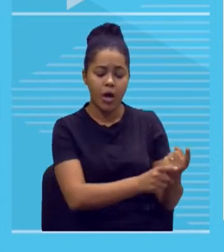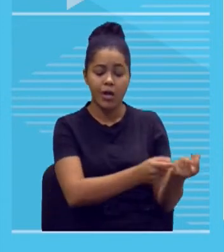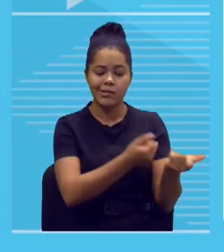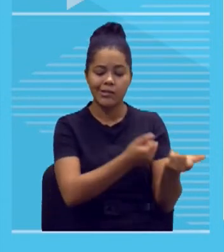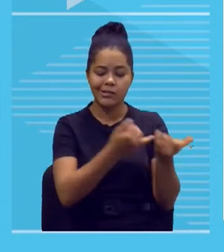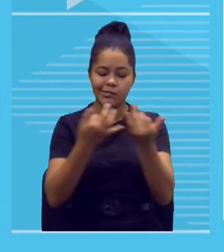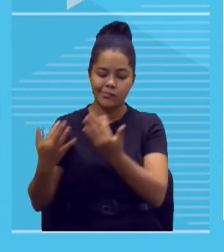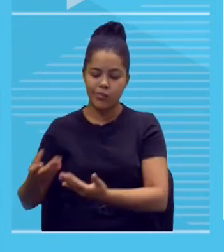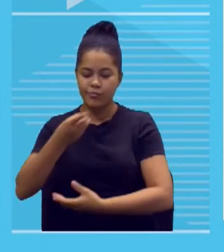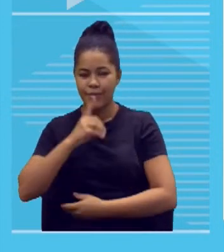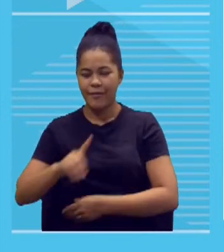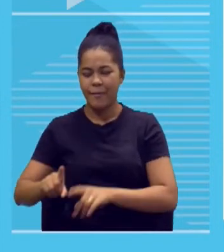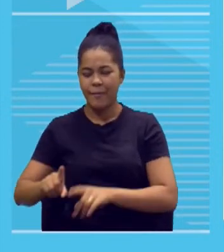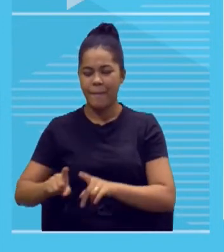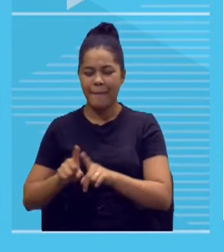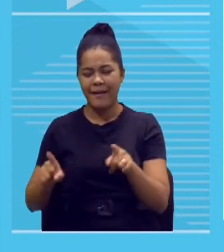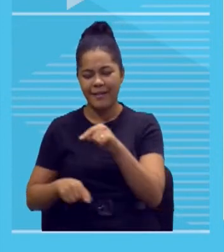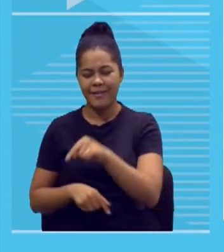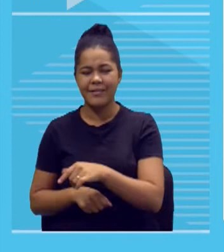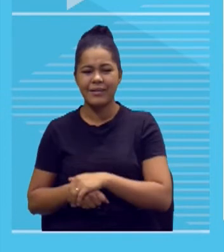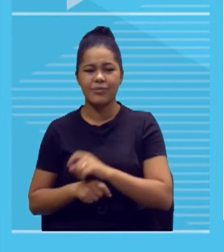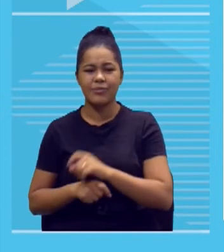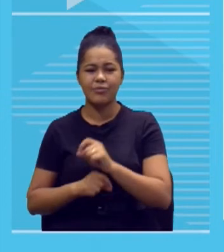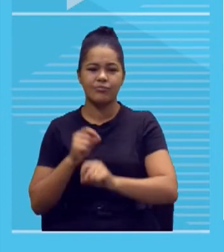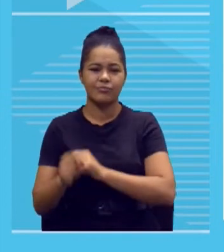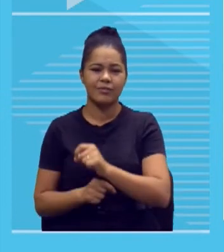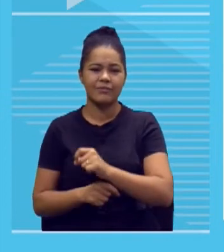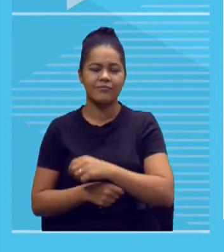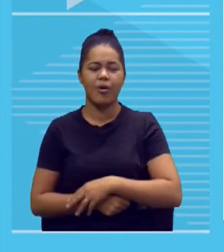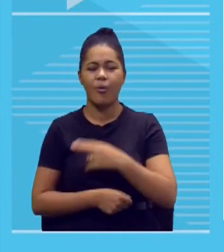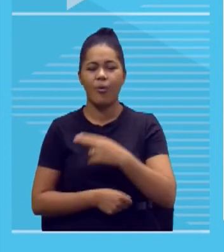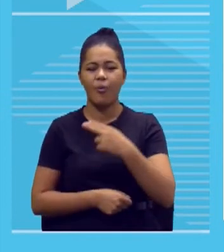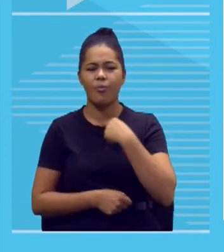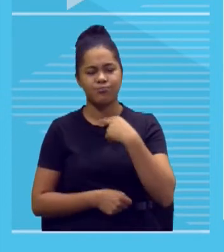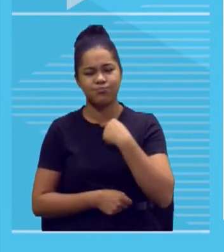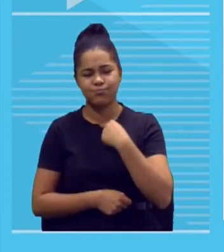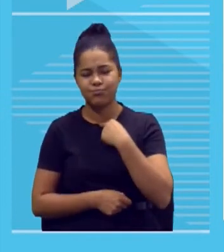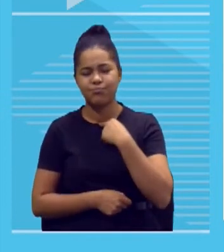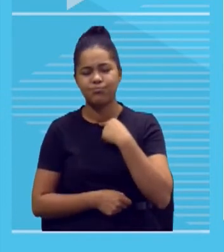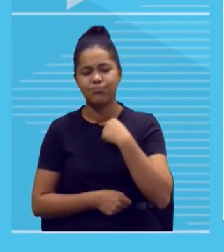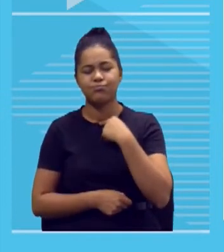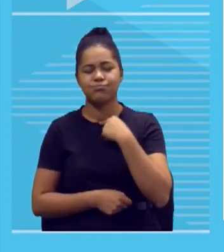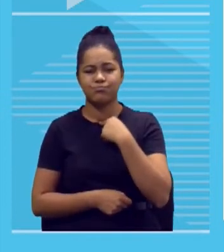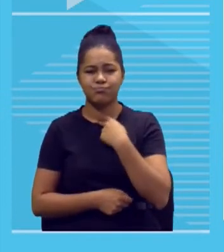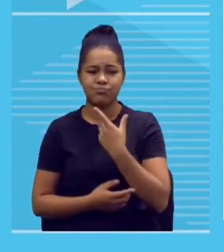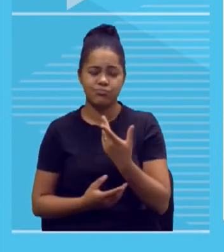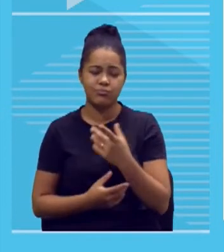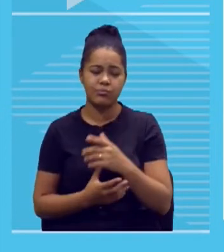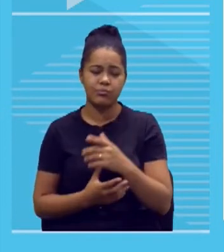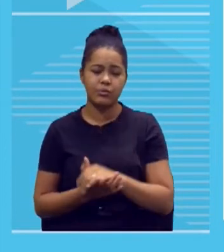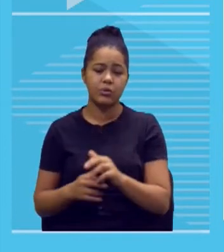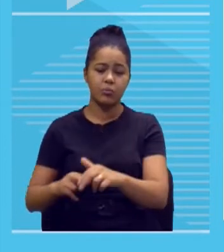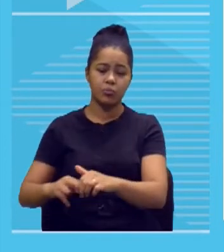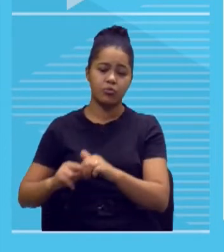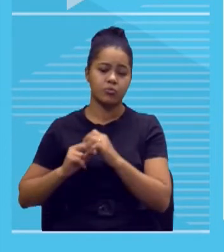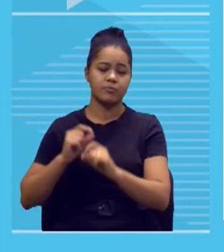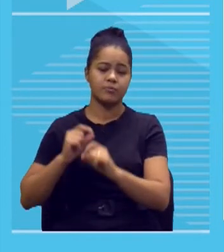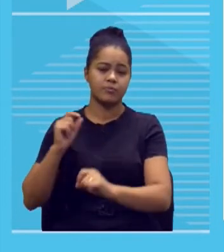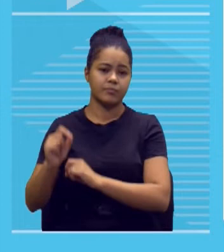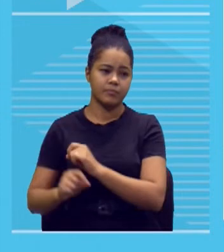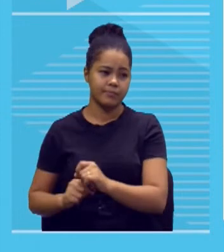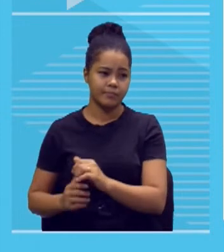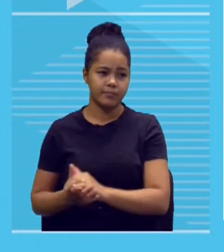estaria muito ocupado com relação à e é